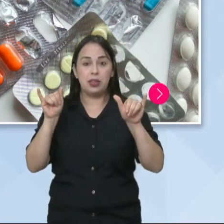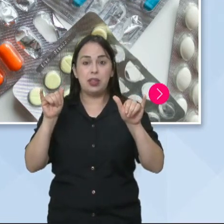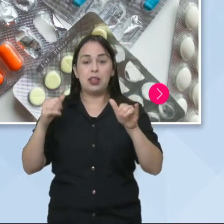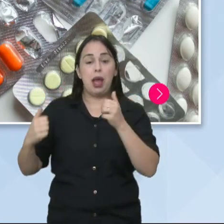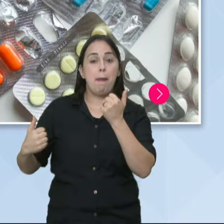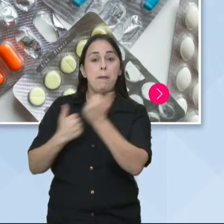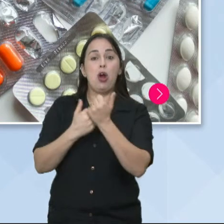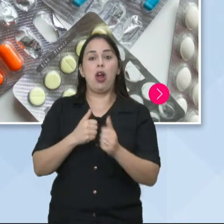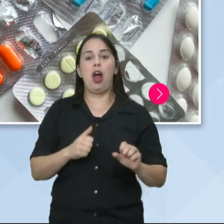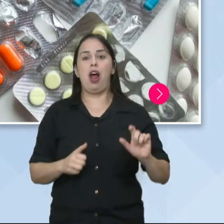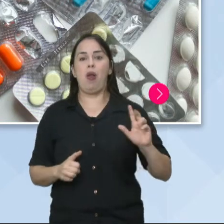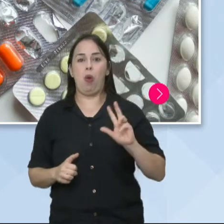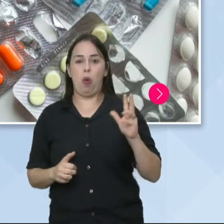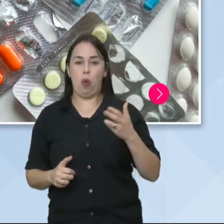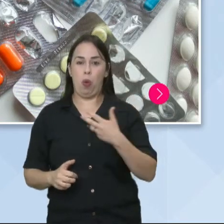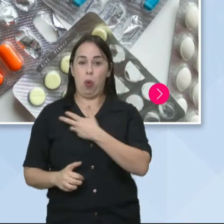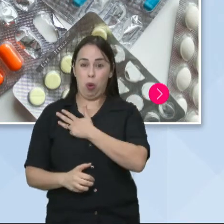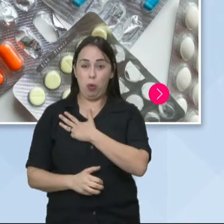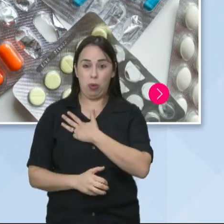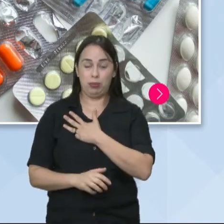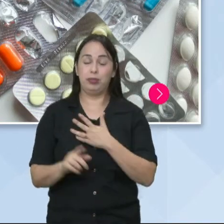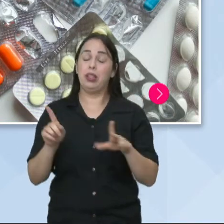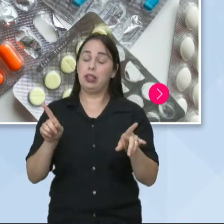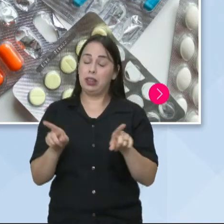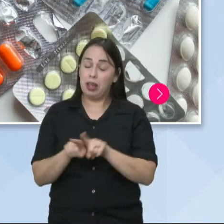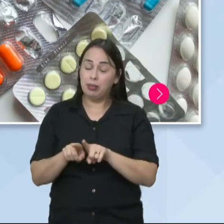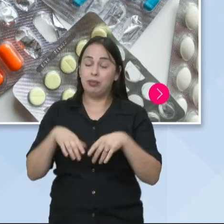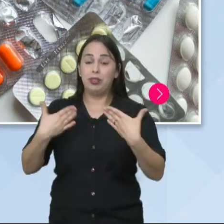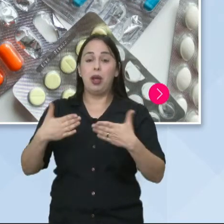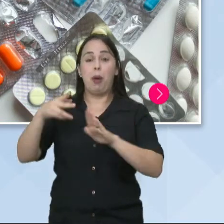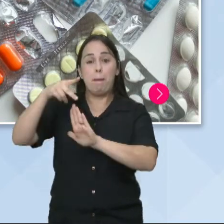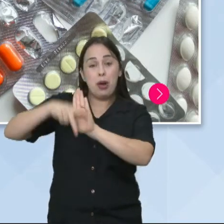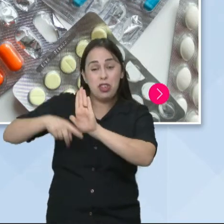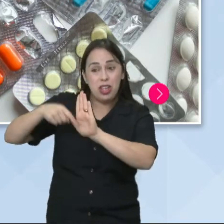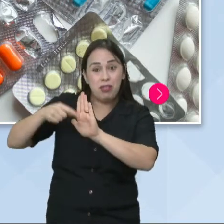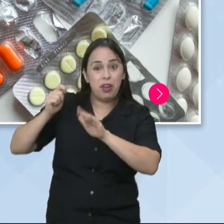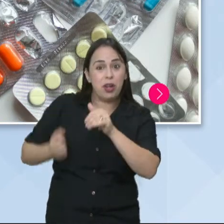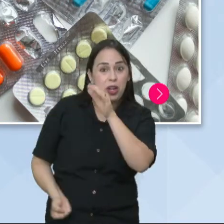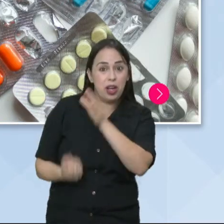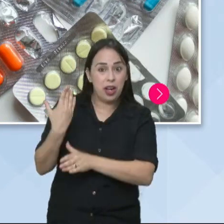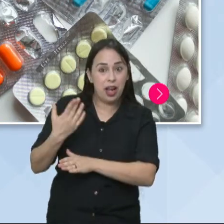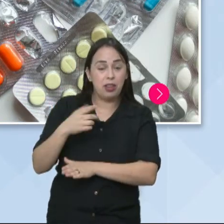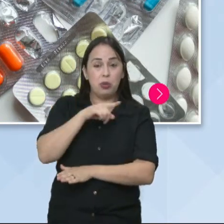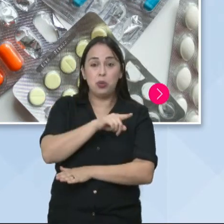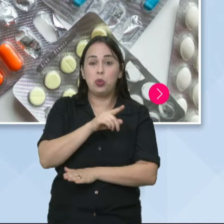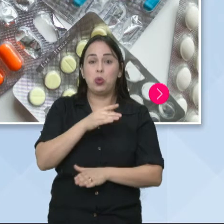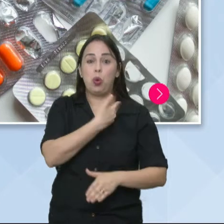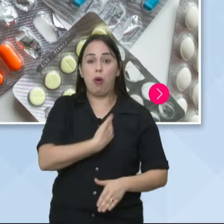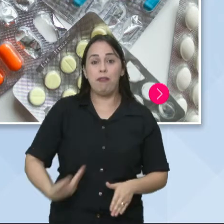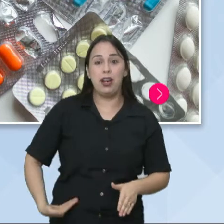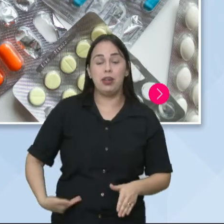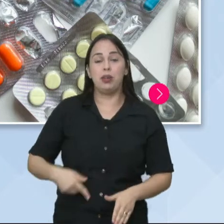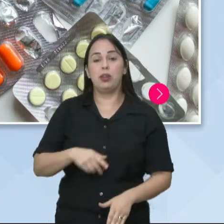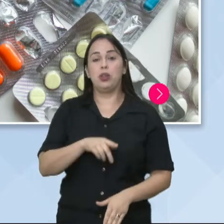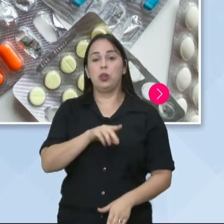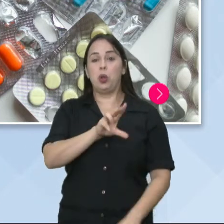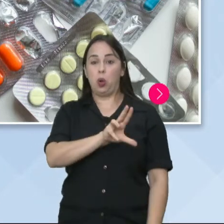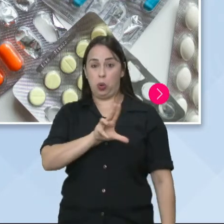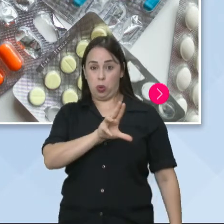Lula. E esse projeto foi implementado com muita força no governo Lula. A farmácia